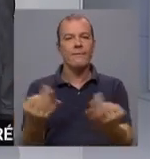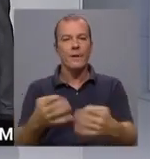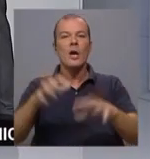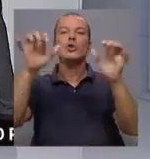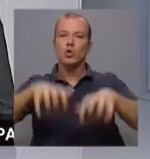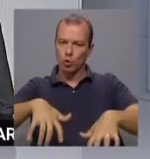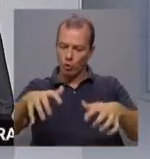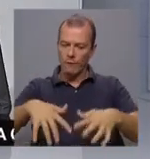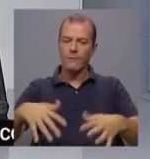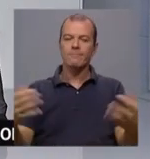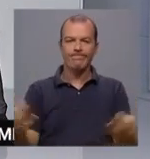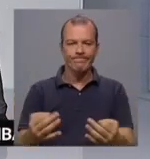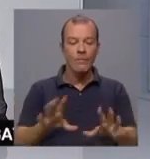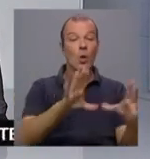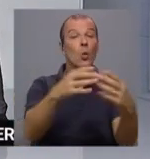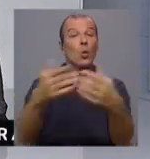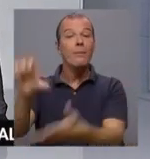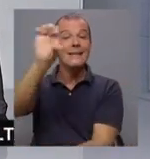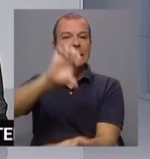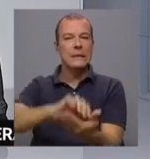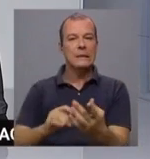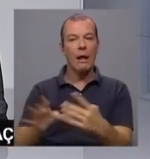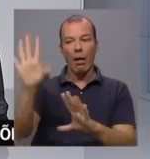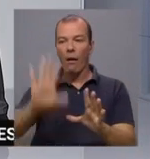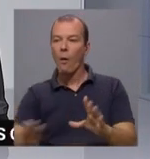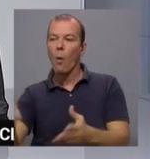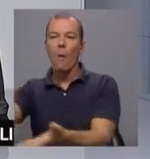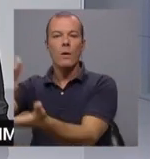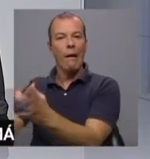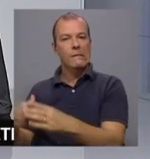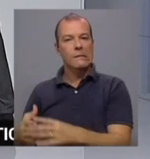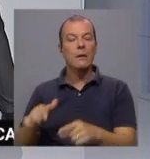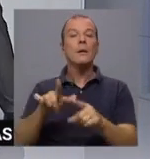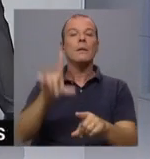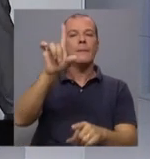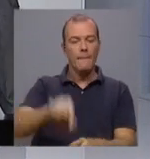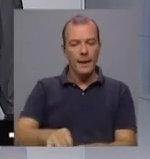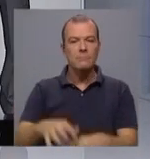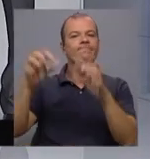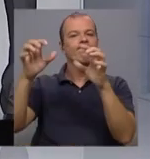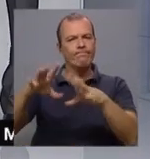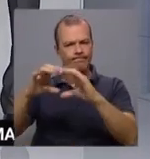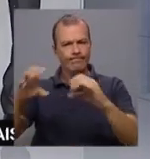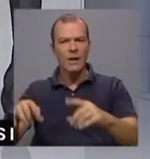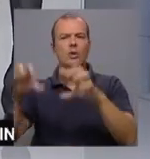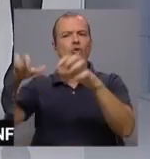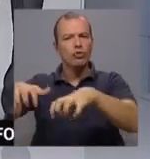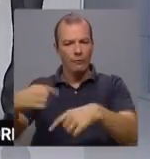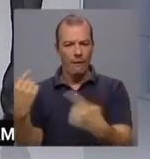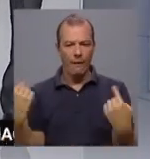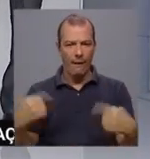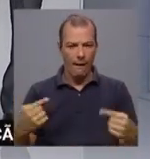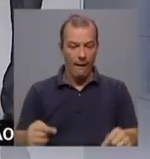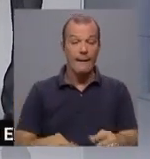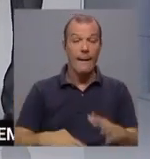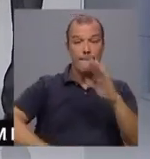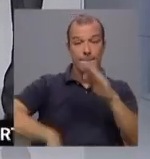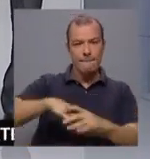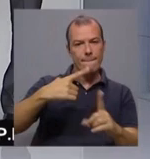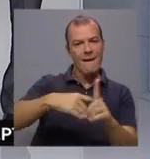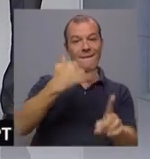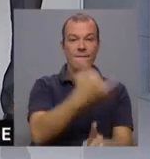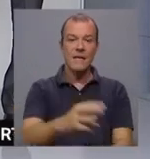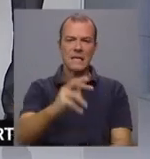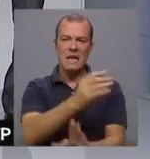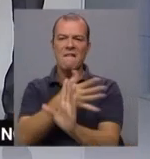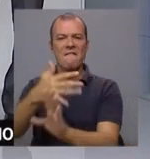chuva, nos grupos central e oriental, com períodos de céu muito nublado e alguns aguaceiros, as máximas entre os 23 e os 25